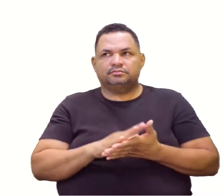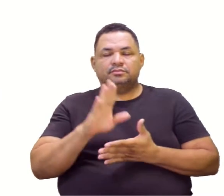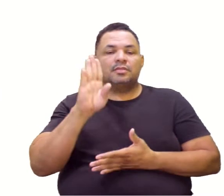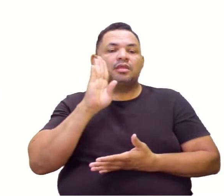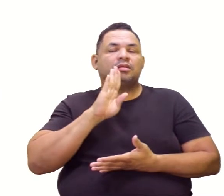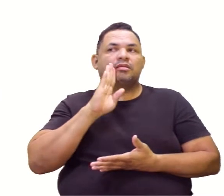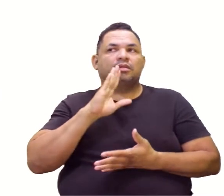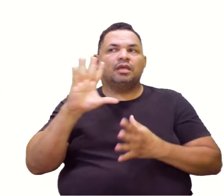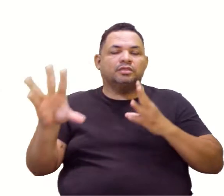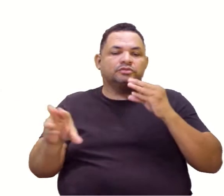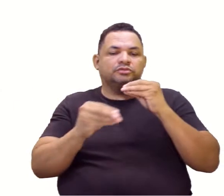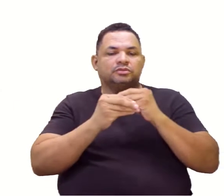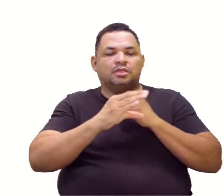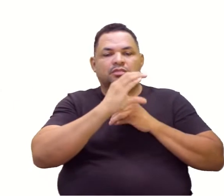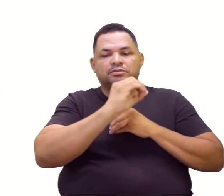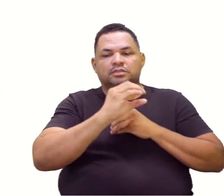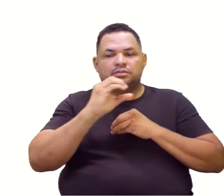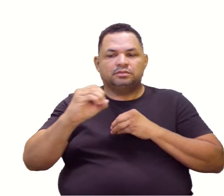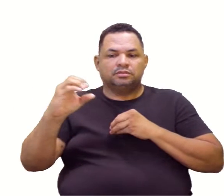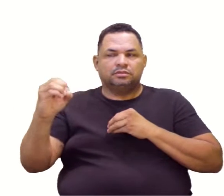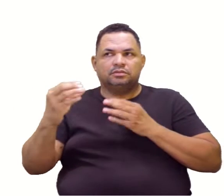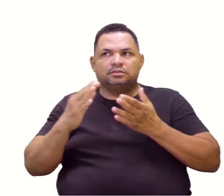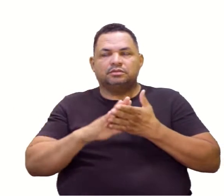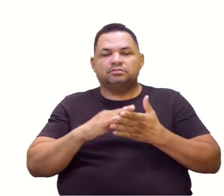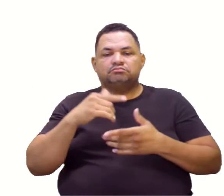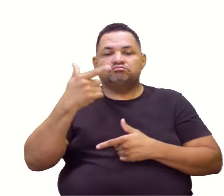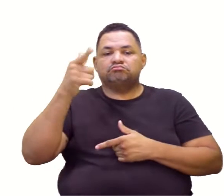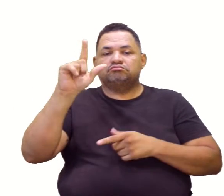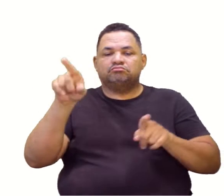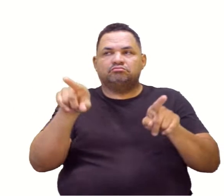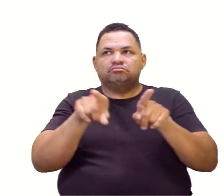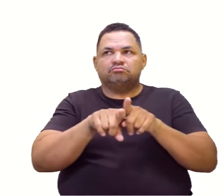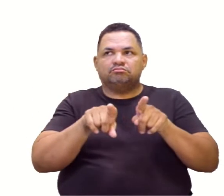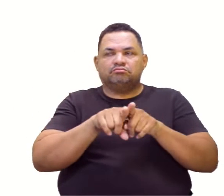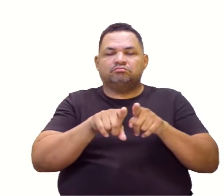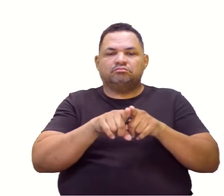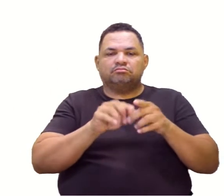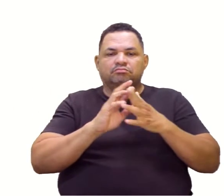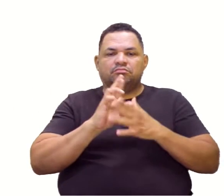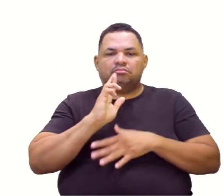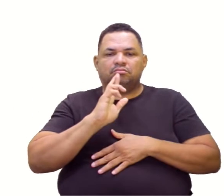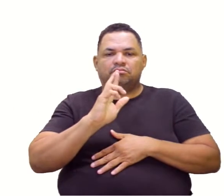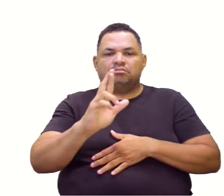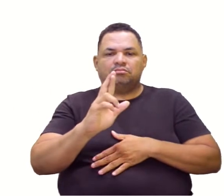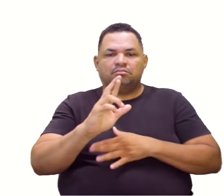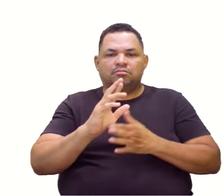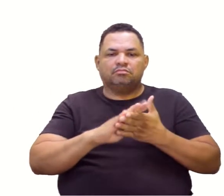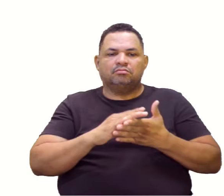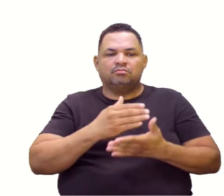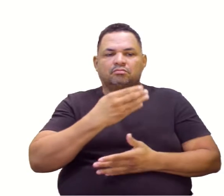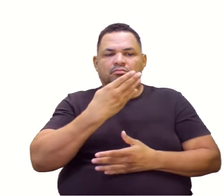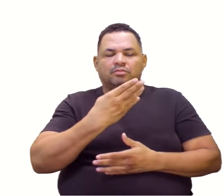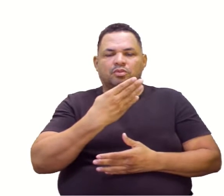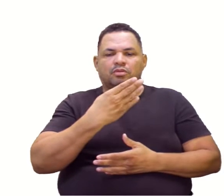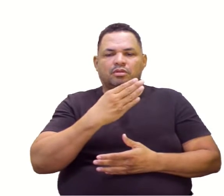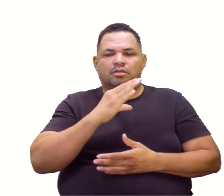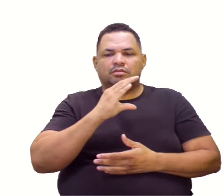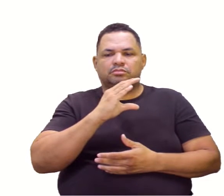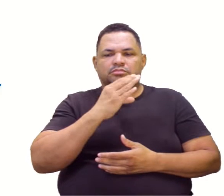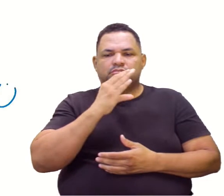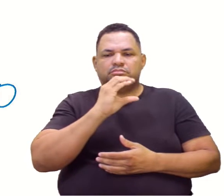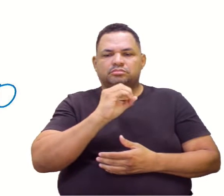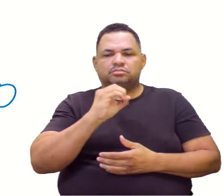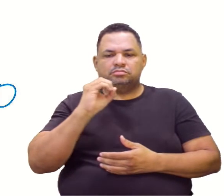olha que legal. Nós acrescentamos 2 zeros em um fator e 2 zeros no outro. O nosso resultado vai ter 4 zeros a